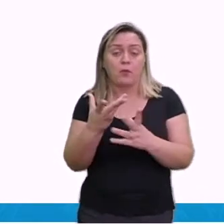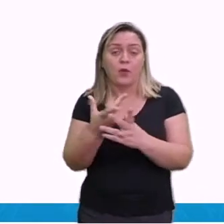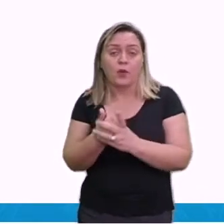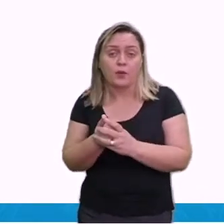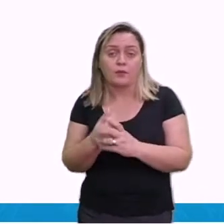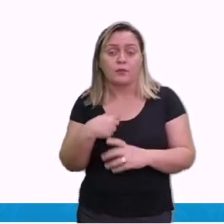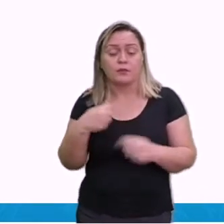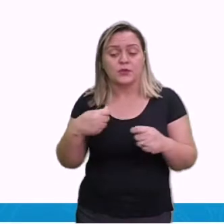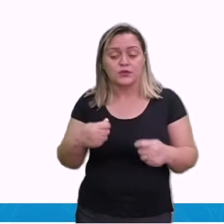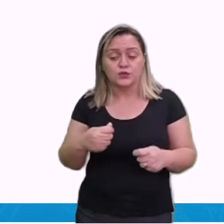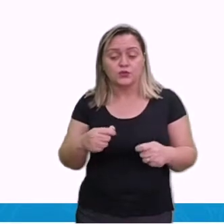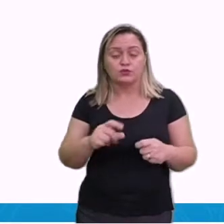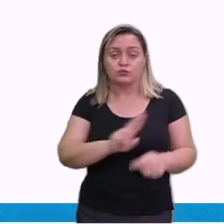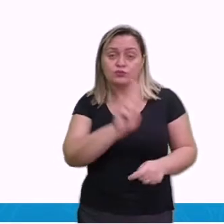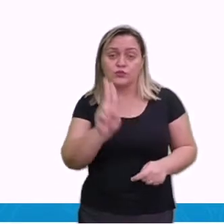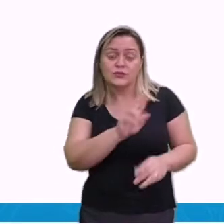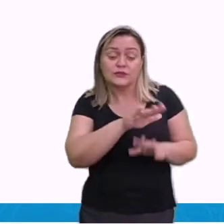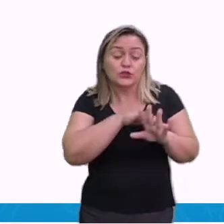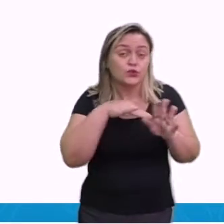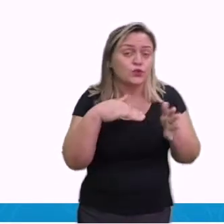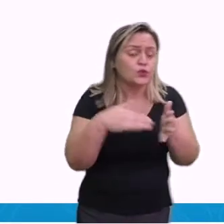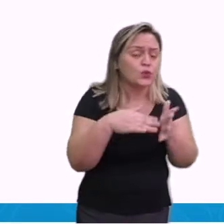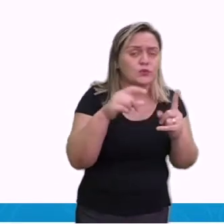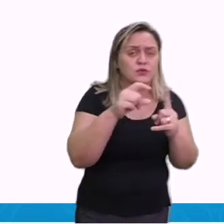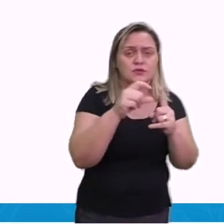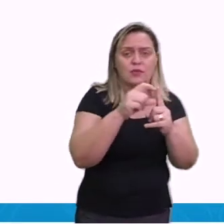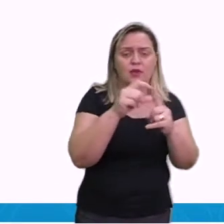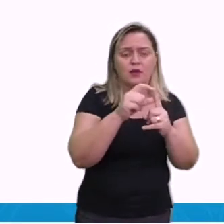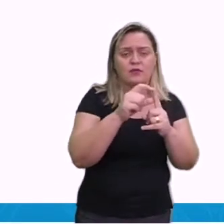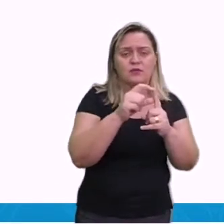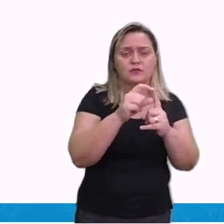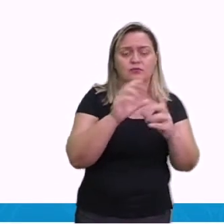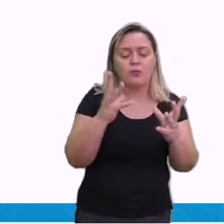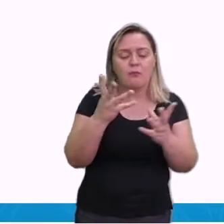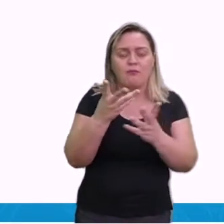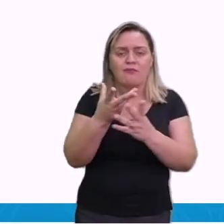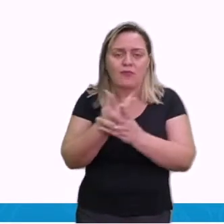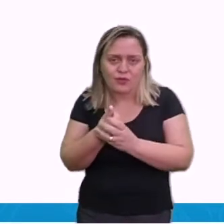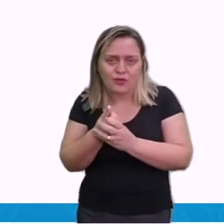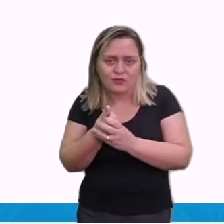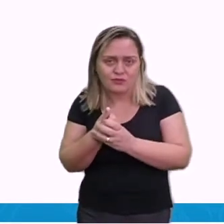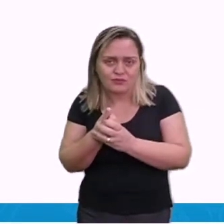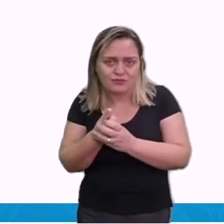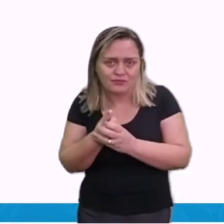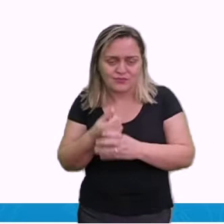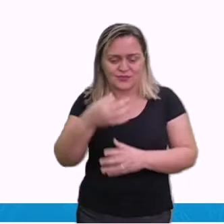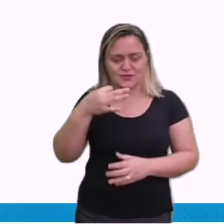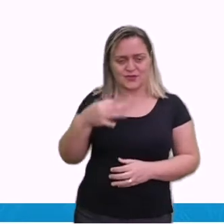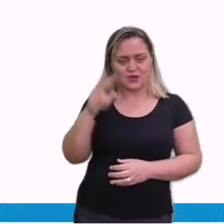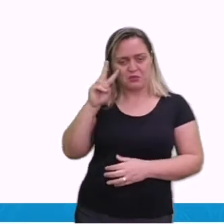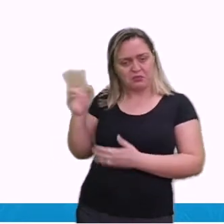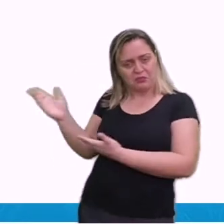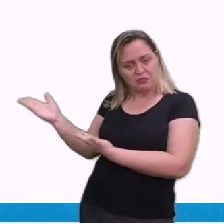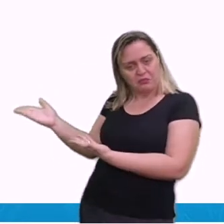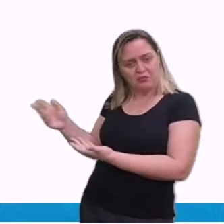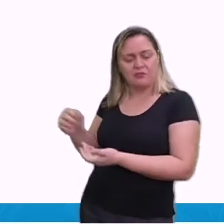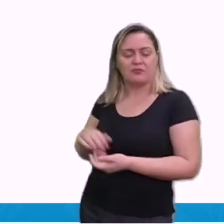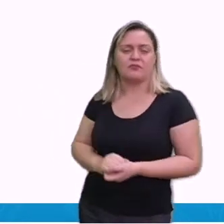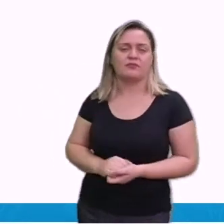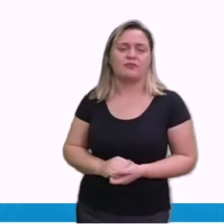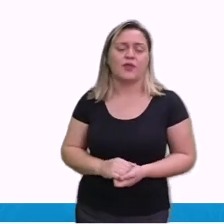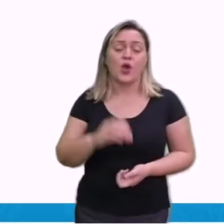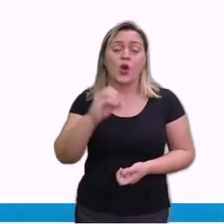exemplo, os aparadores de grama queimaram. Porque um pouquinho na frente eu vou dar um exemplo de